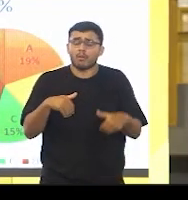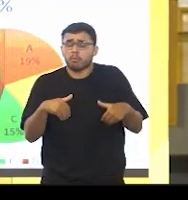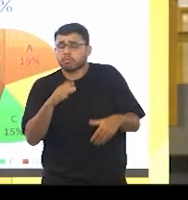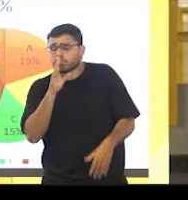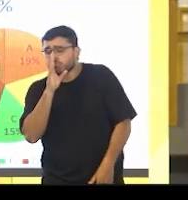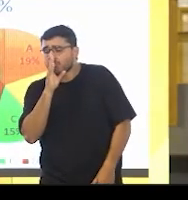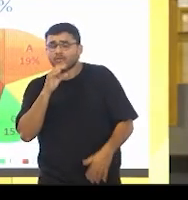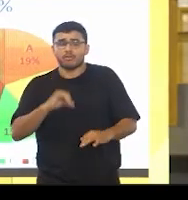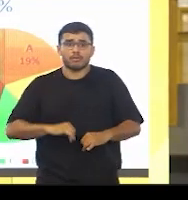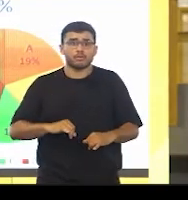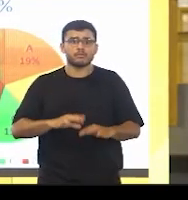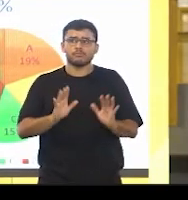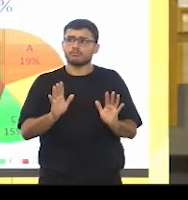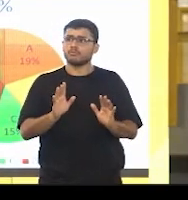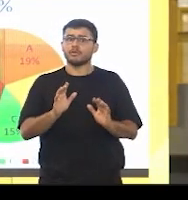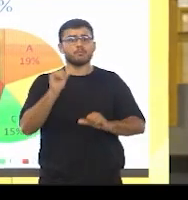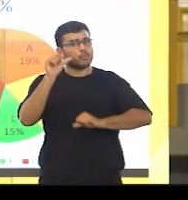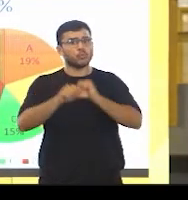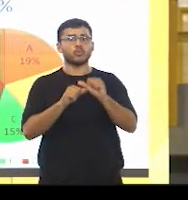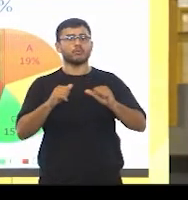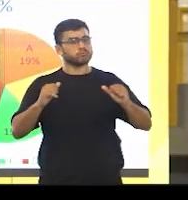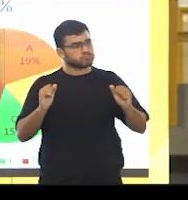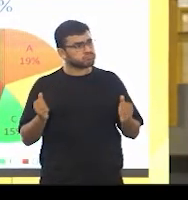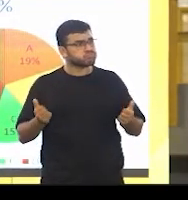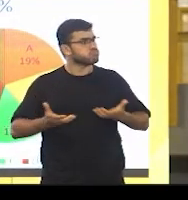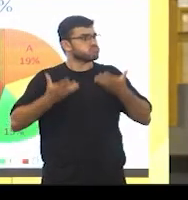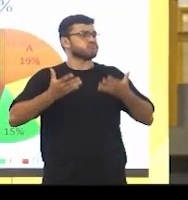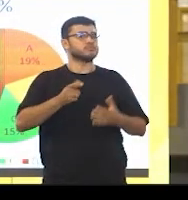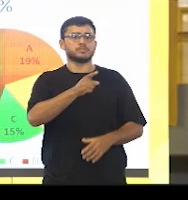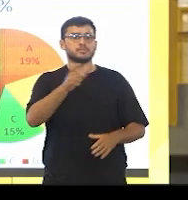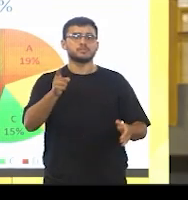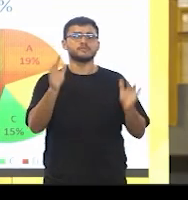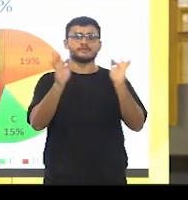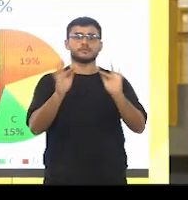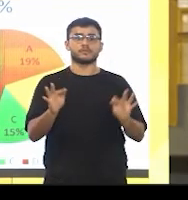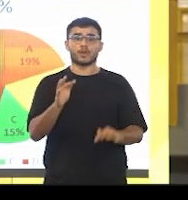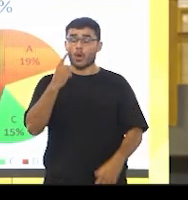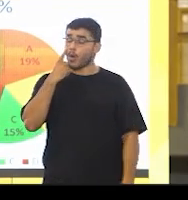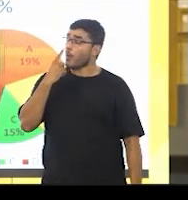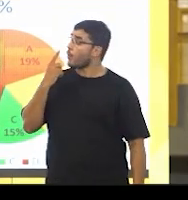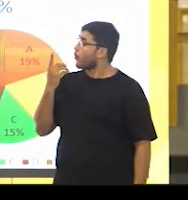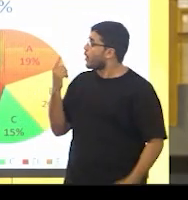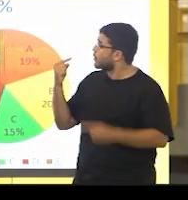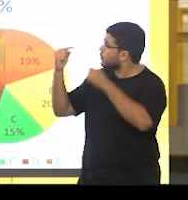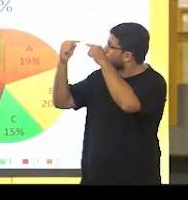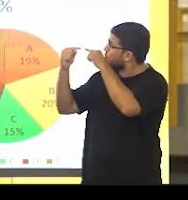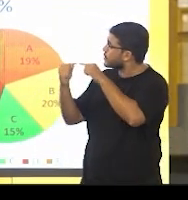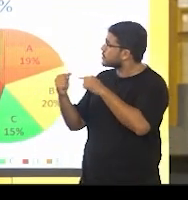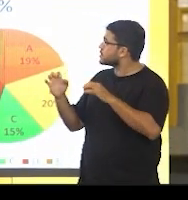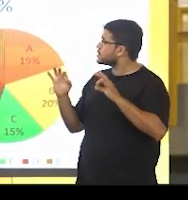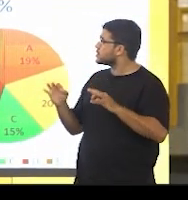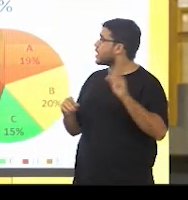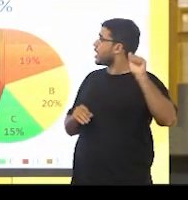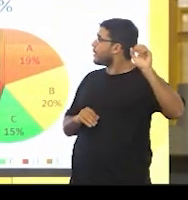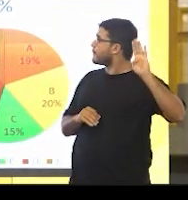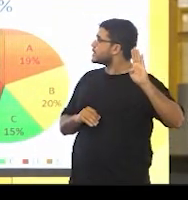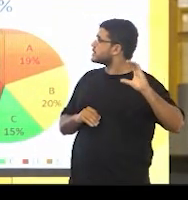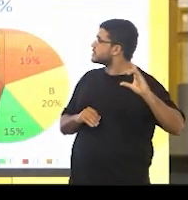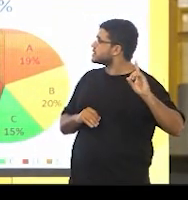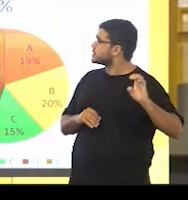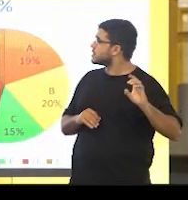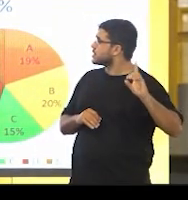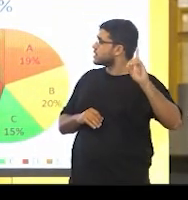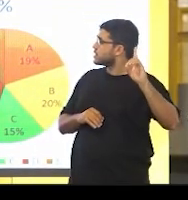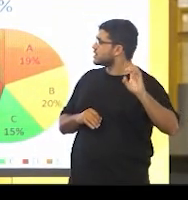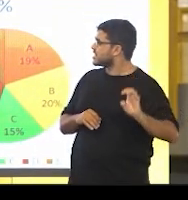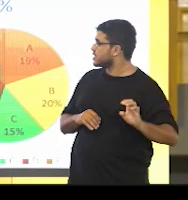eu expliquei para vocês, a gente só pode ficar em dúvida em duas alternativas. Quais são? Quais são? D